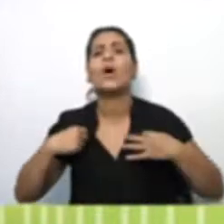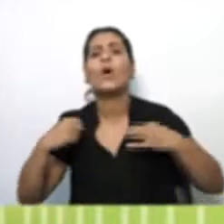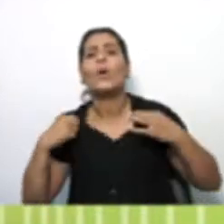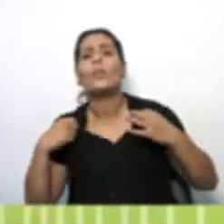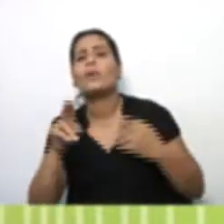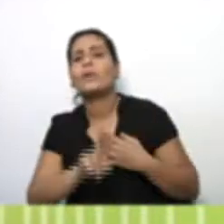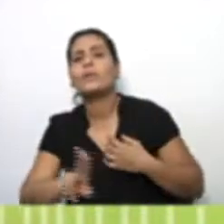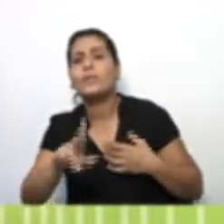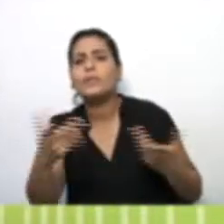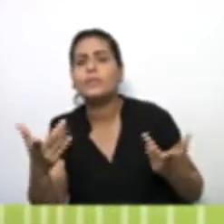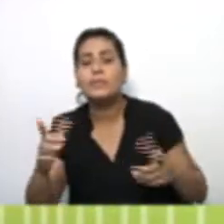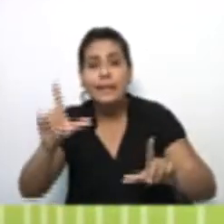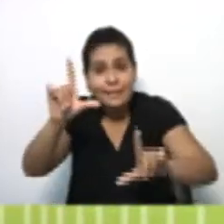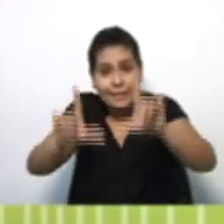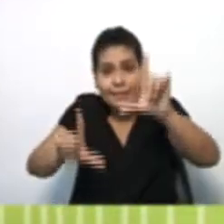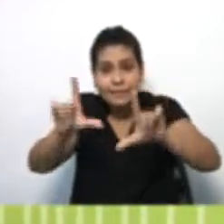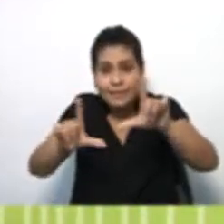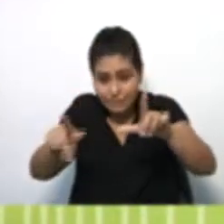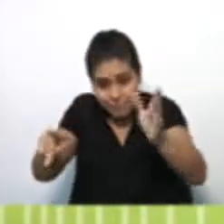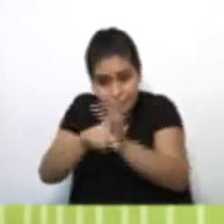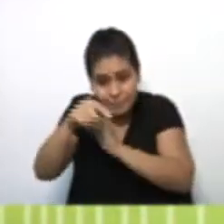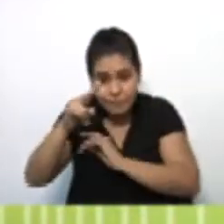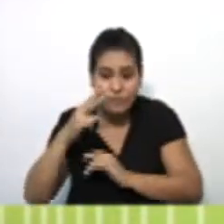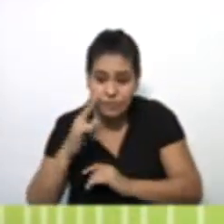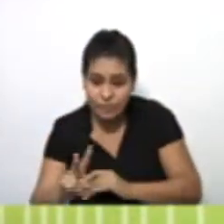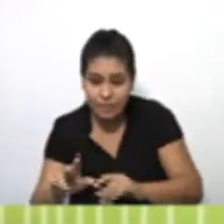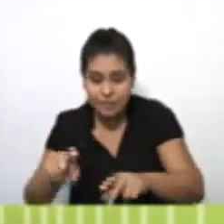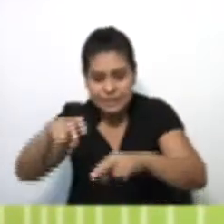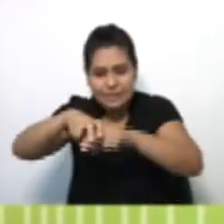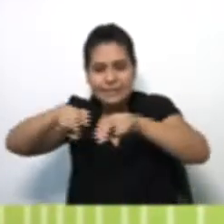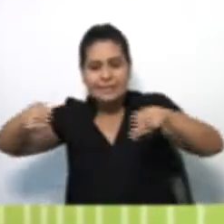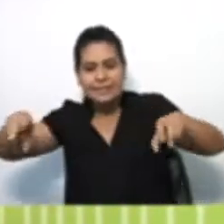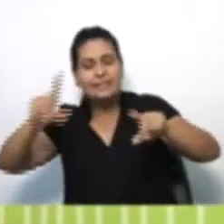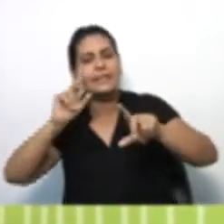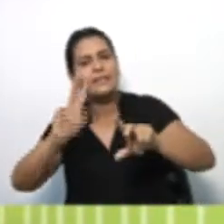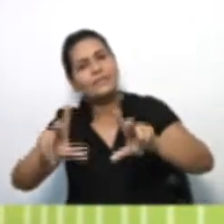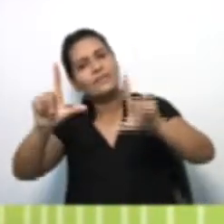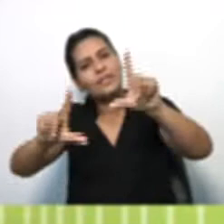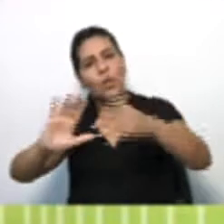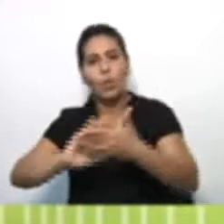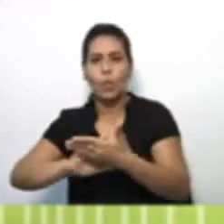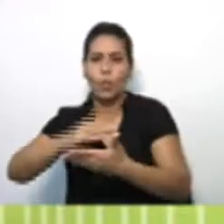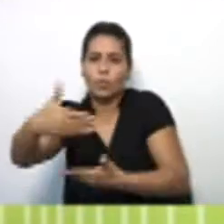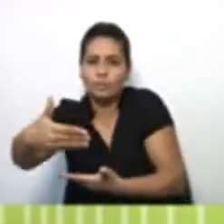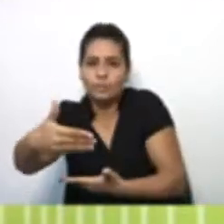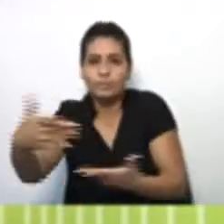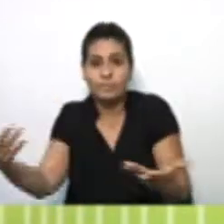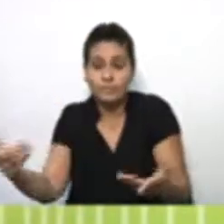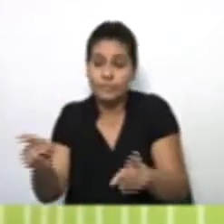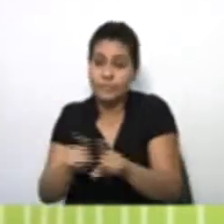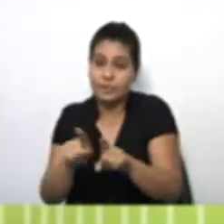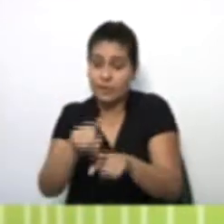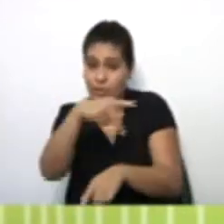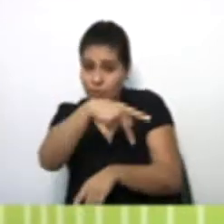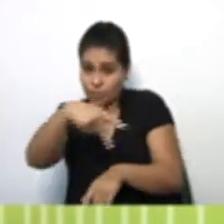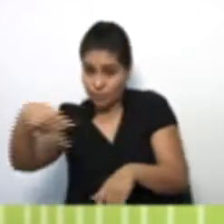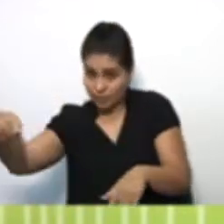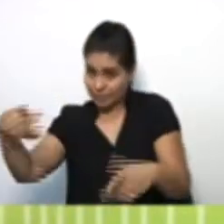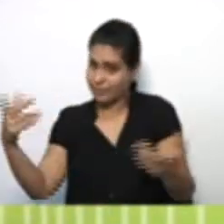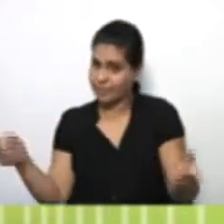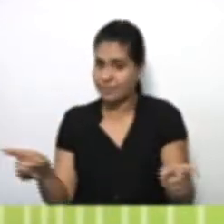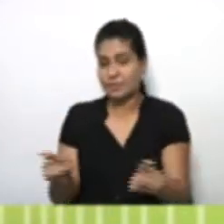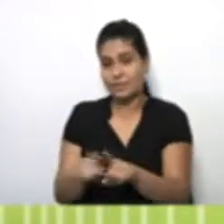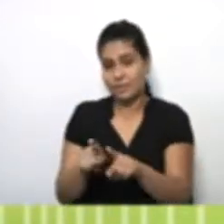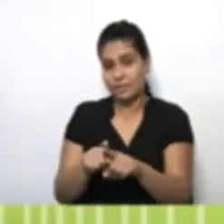aí, né? A sua televisão, essa que está aí, ó, na salinha que você está assistindo, computador que o professor presencial está aí,